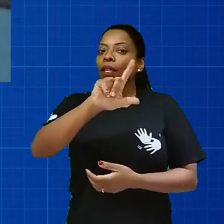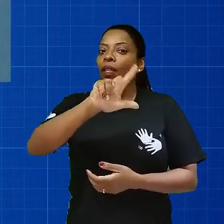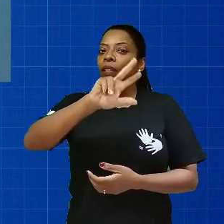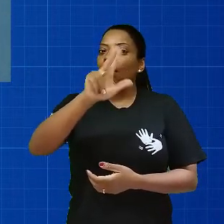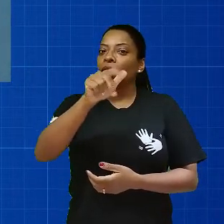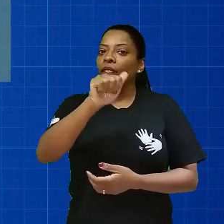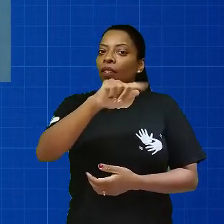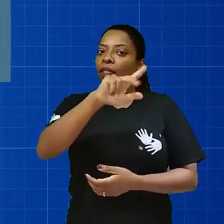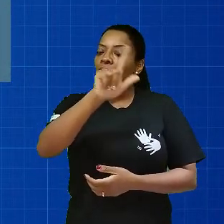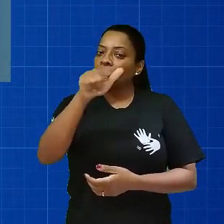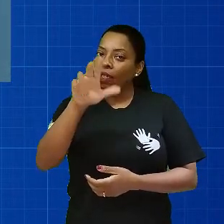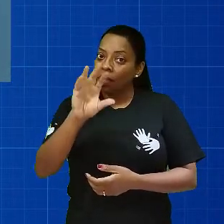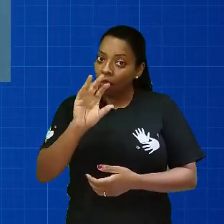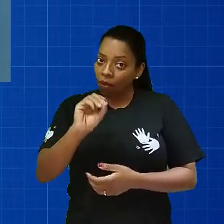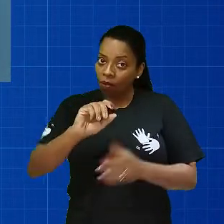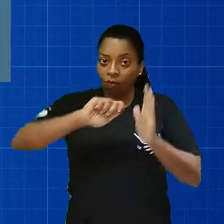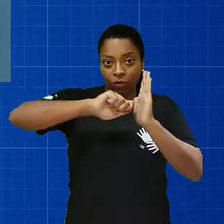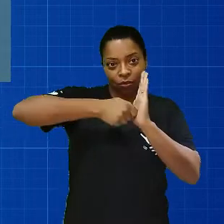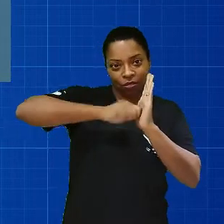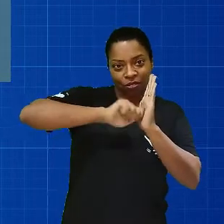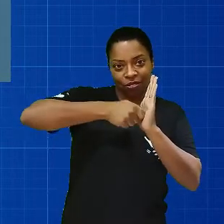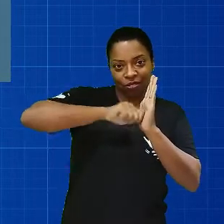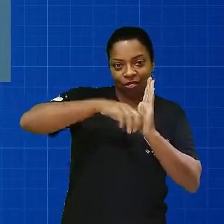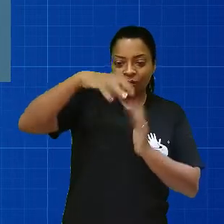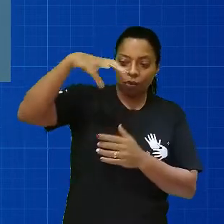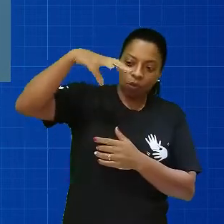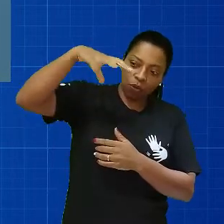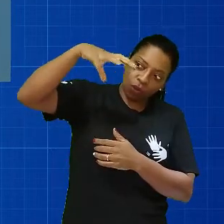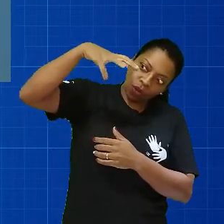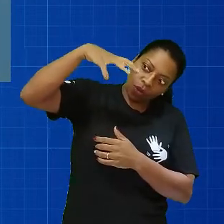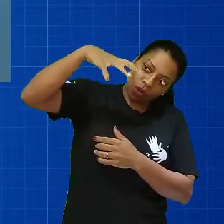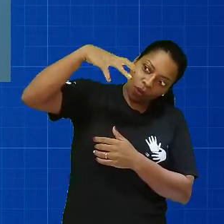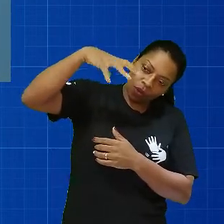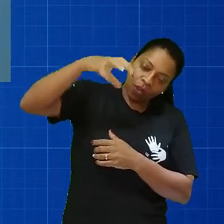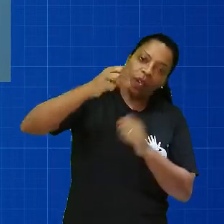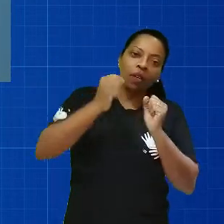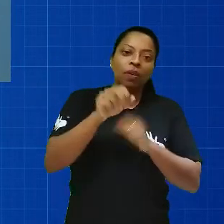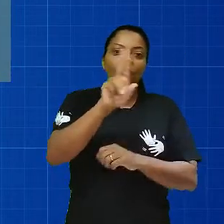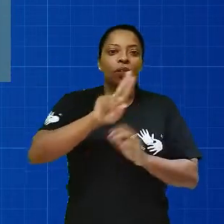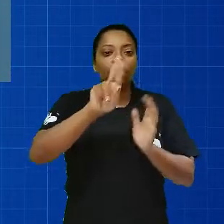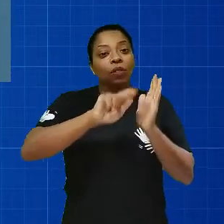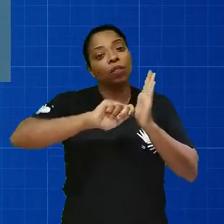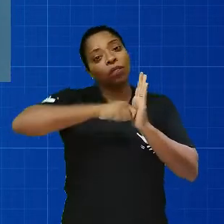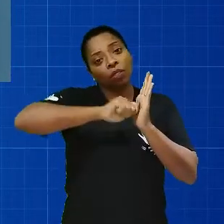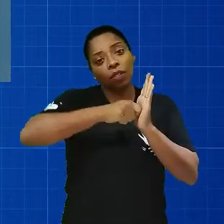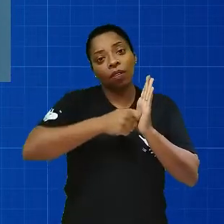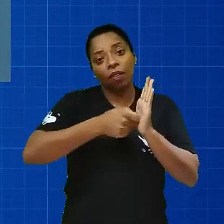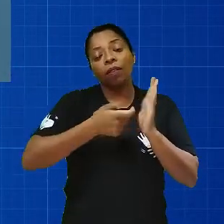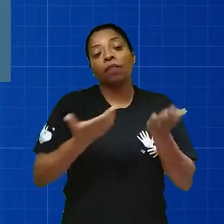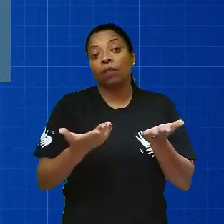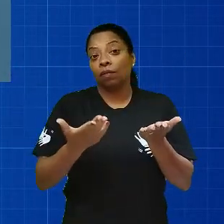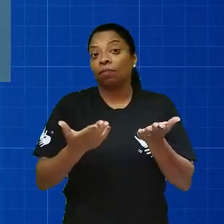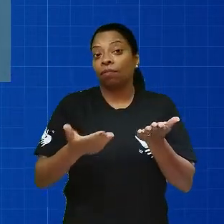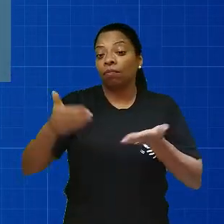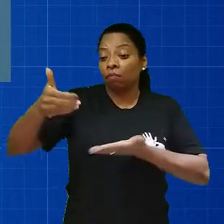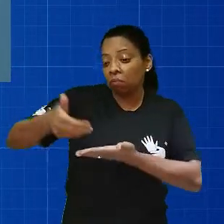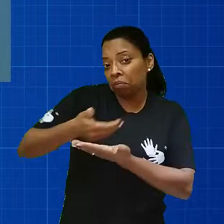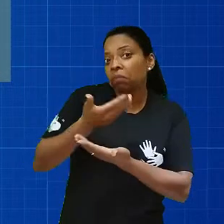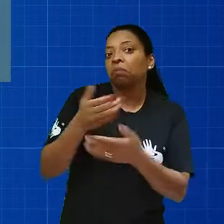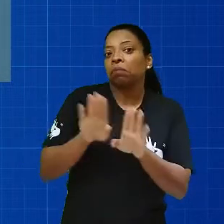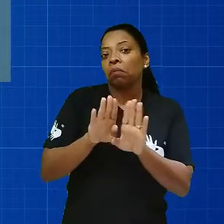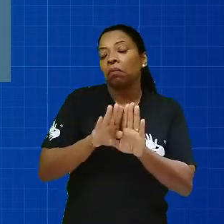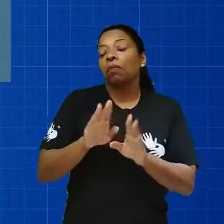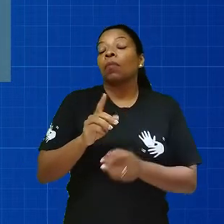nós utilizamos aqui com vocês. Então, a gente pode utilizar chaves e esse a gente fez com escumadeira. E